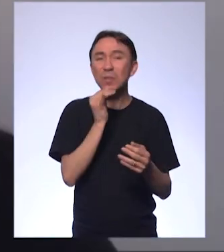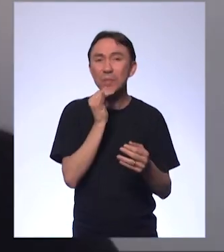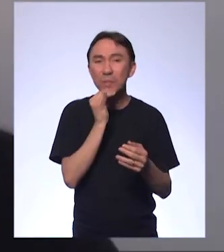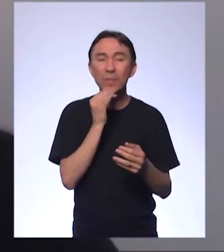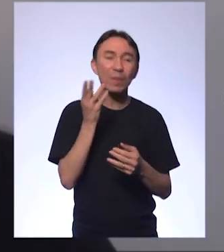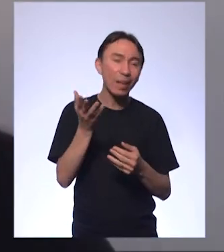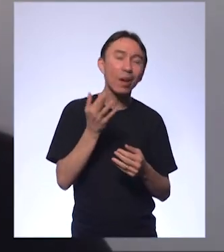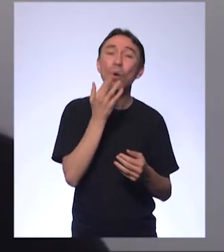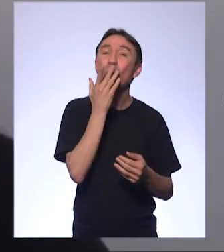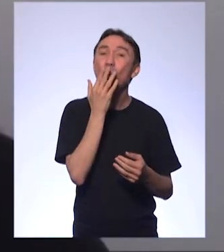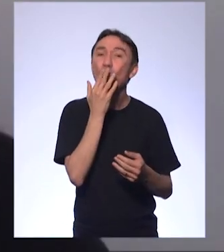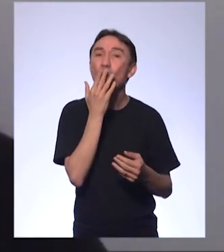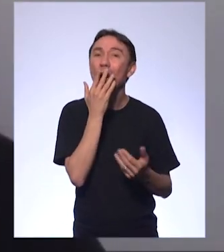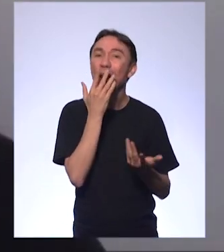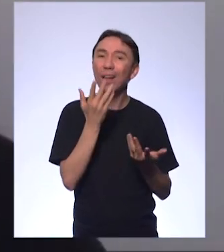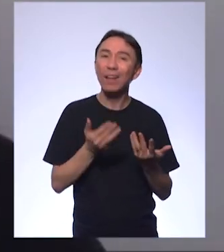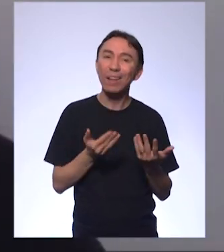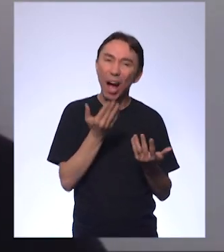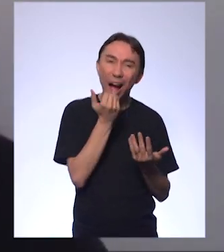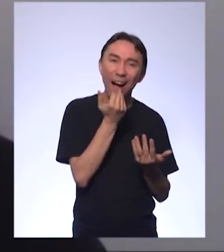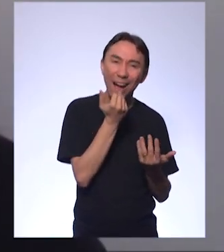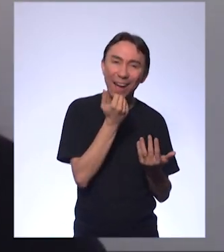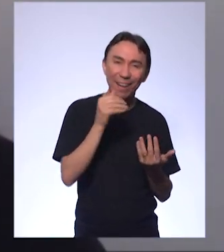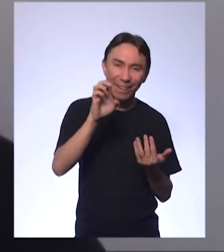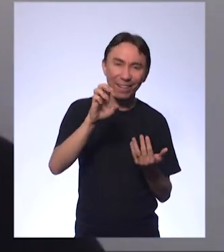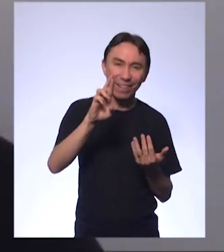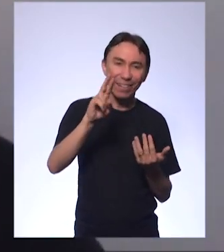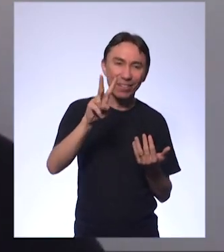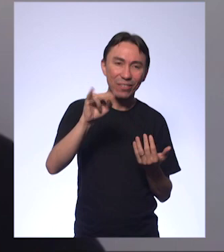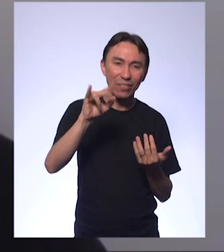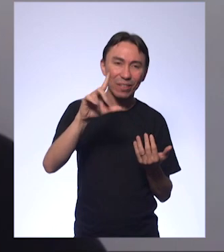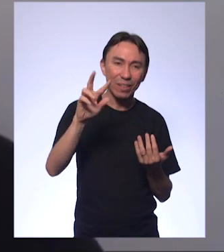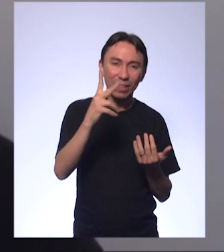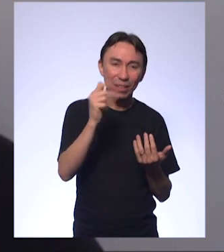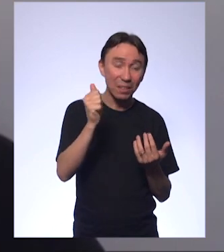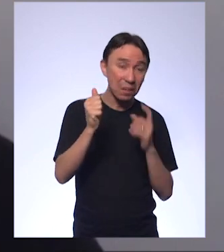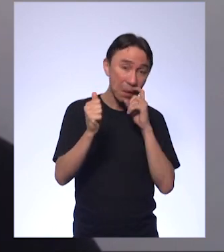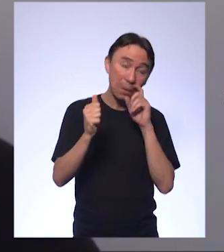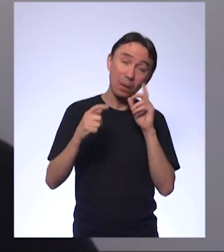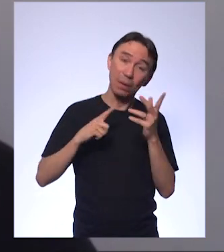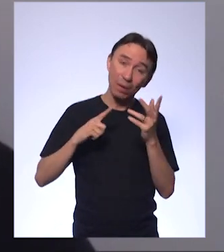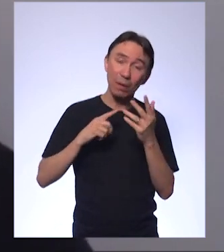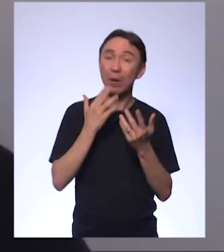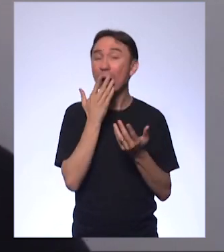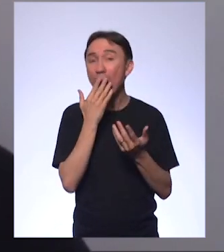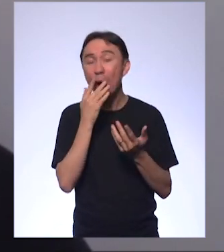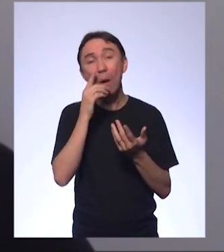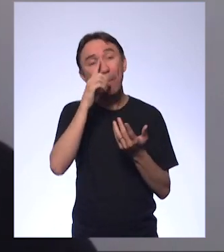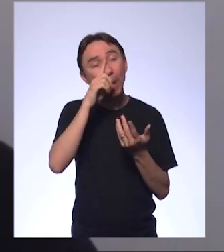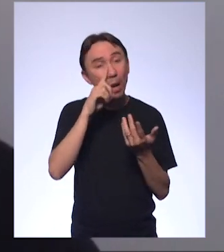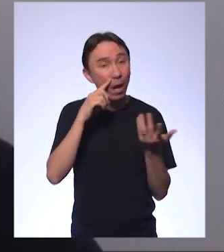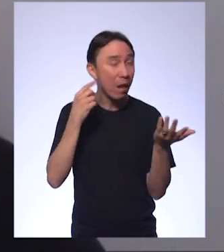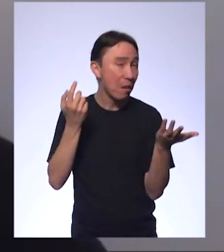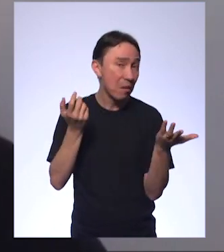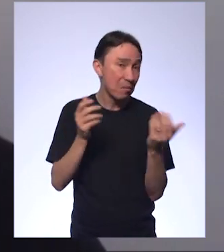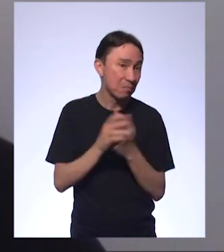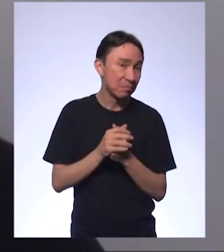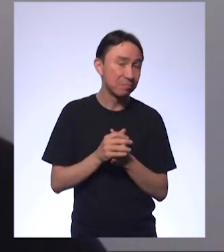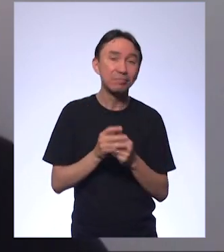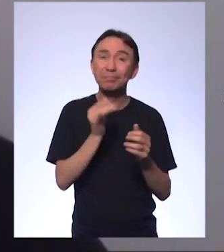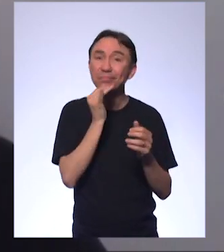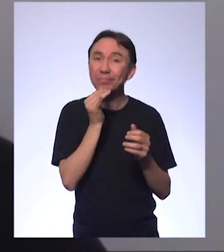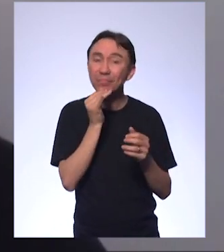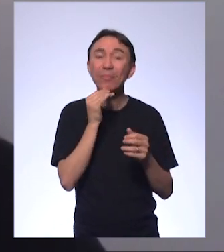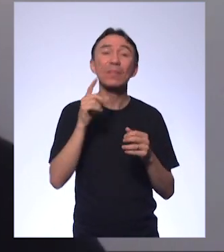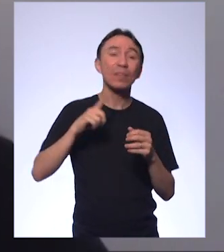cor amarela, né? E aí, a gente tem o indivíduo homozigoto recessivo, que é aquele cara que